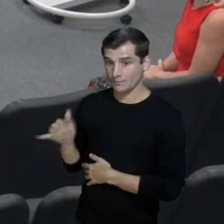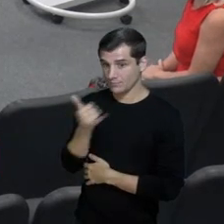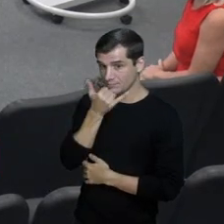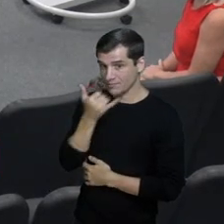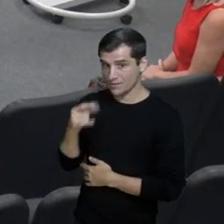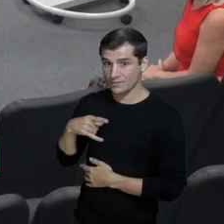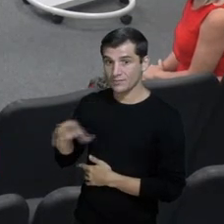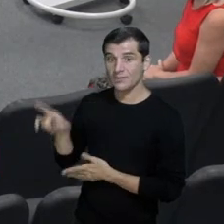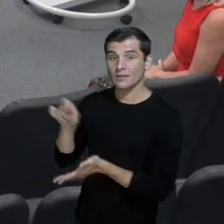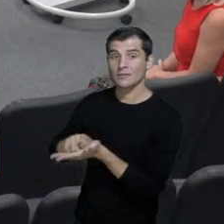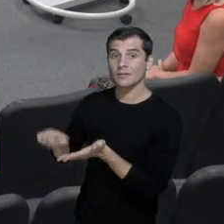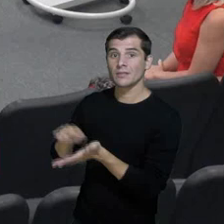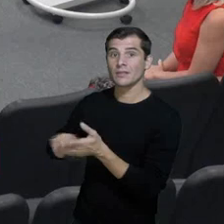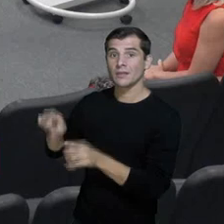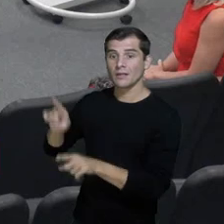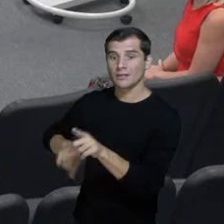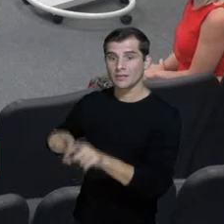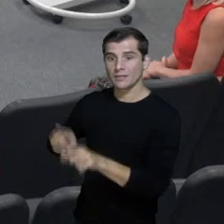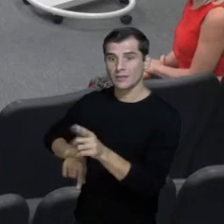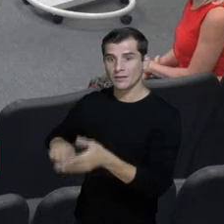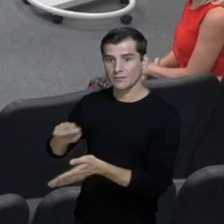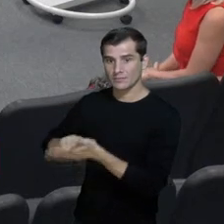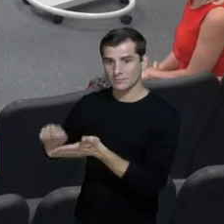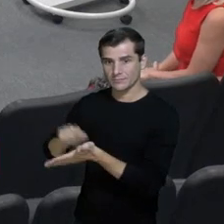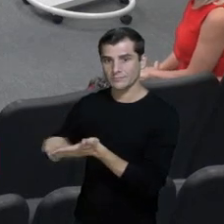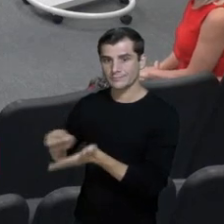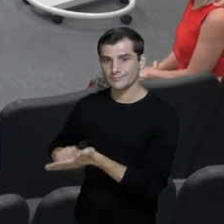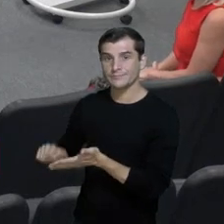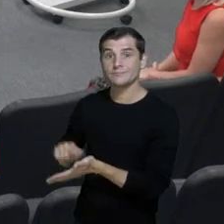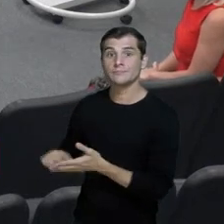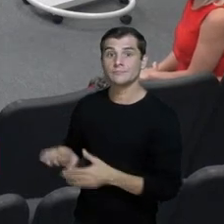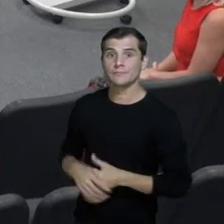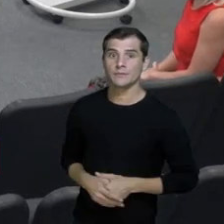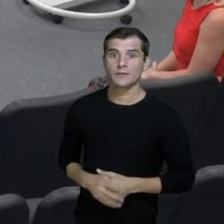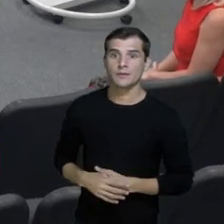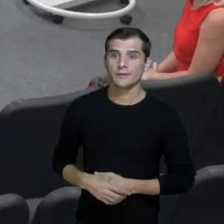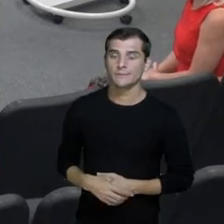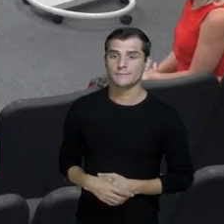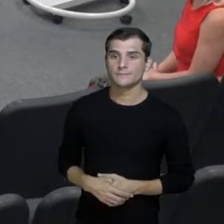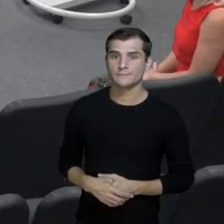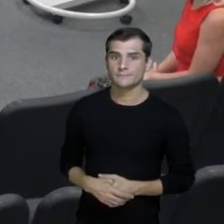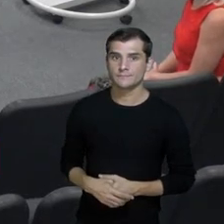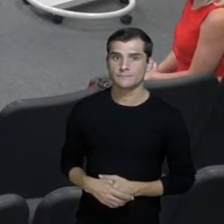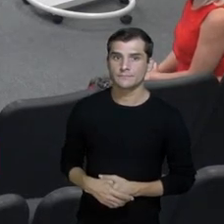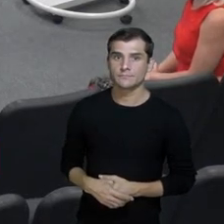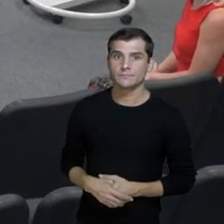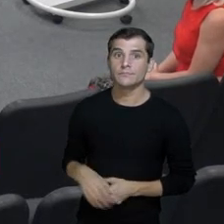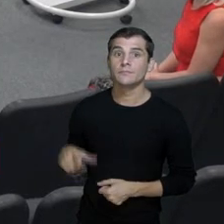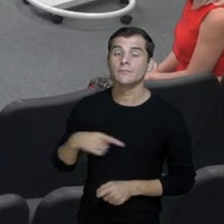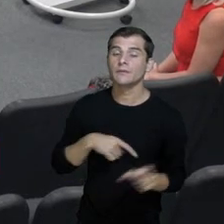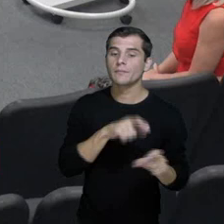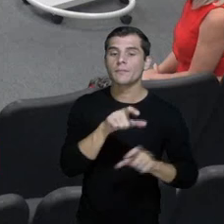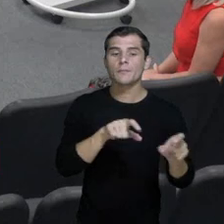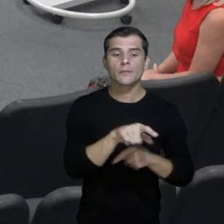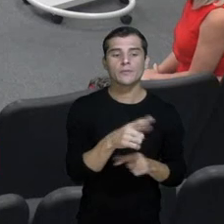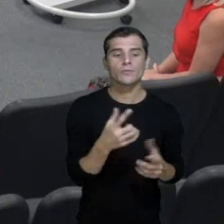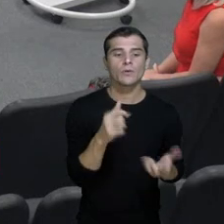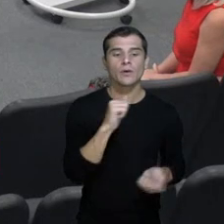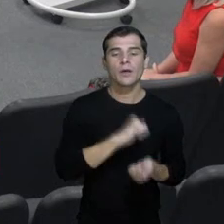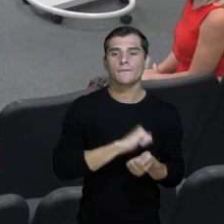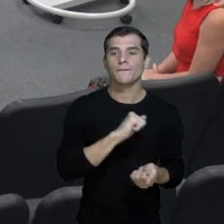Não eu não sou farmacêutica eh pessoas não qualificadas em